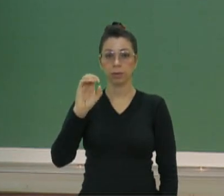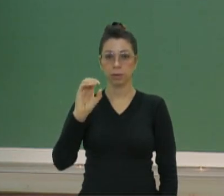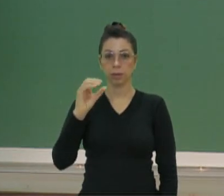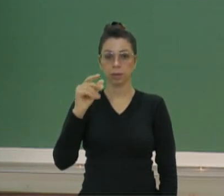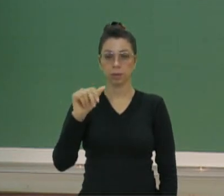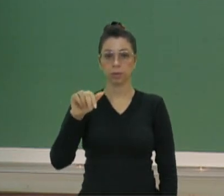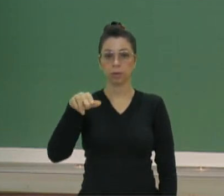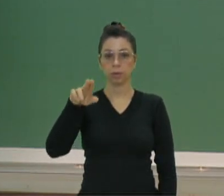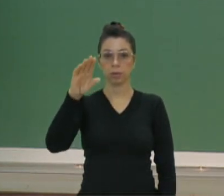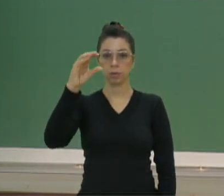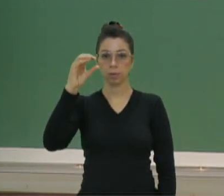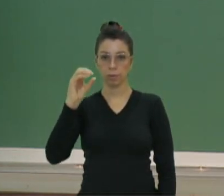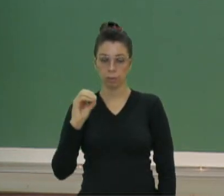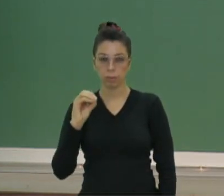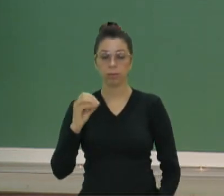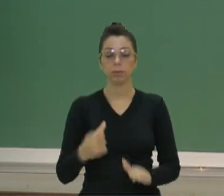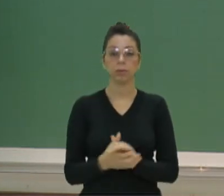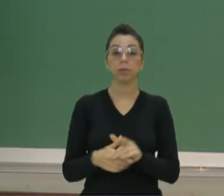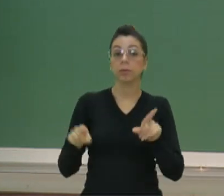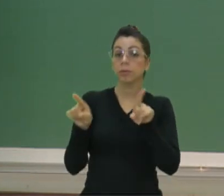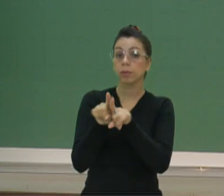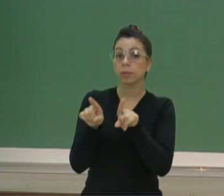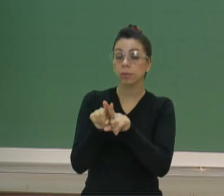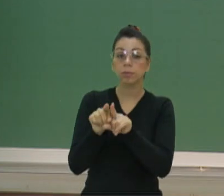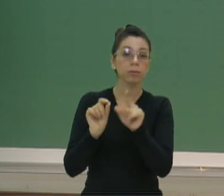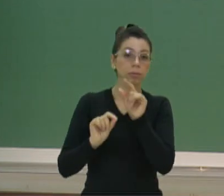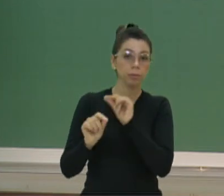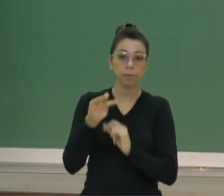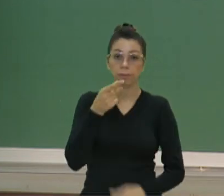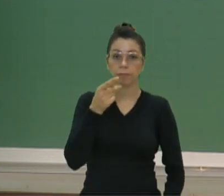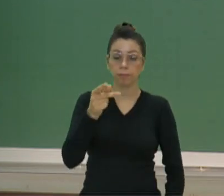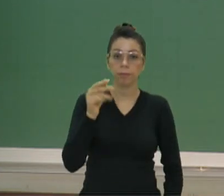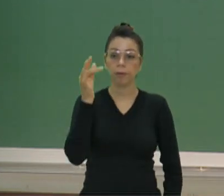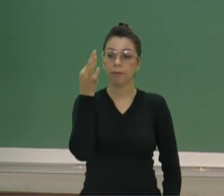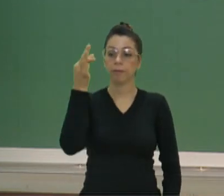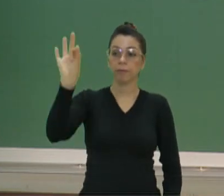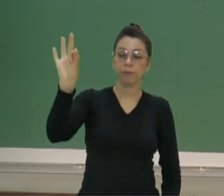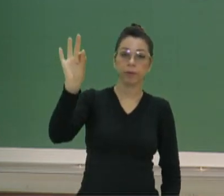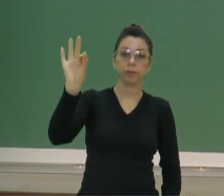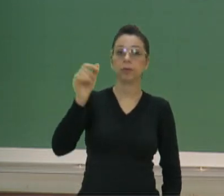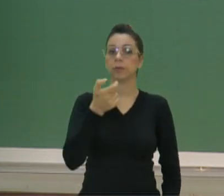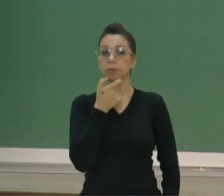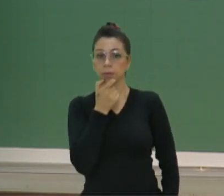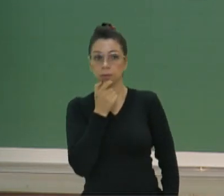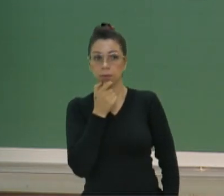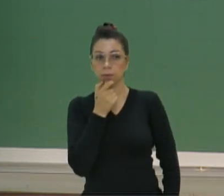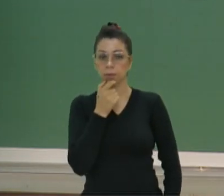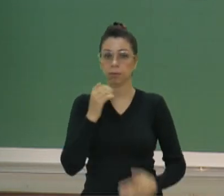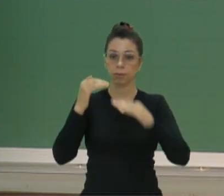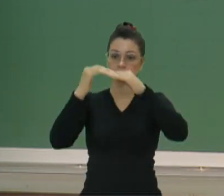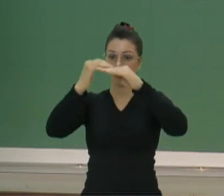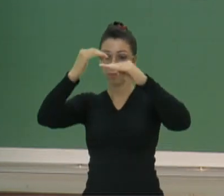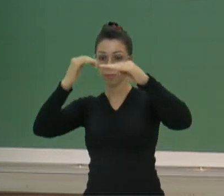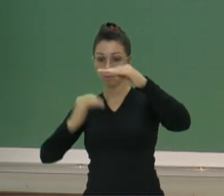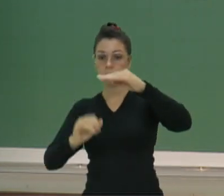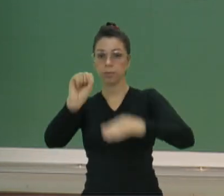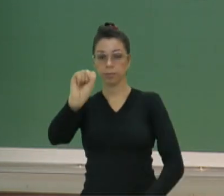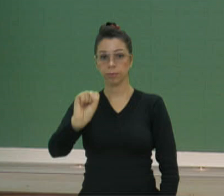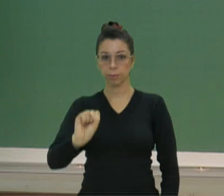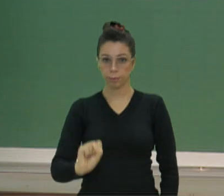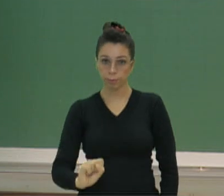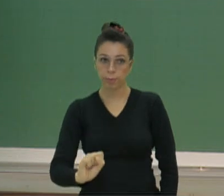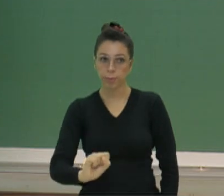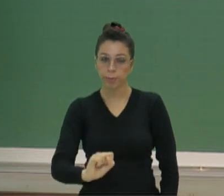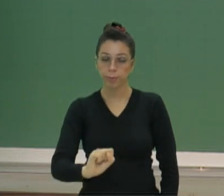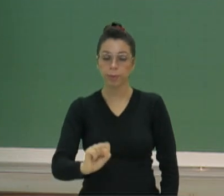e tribos saxões, e que primordialmente fala francês e inglês. Já na parte sul, que